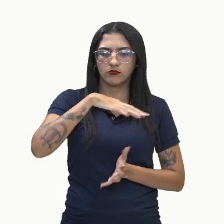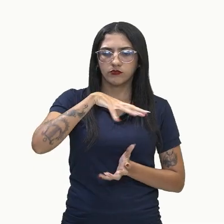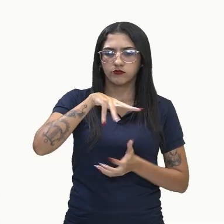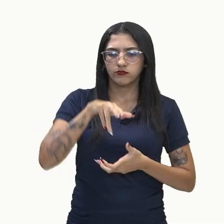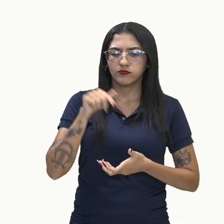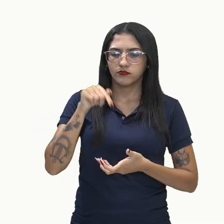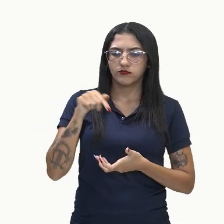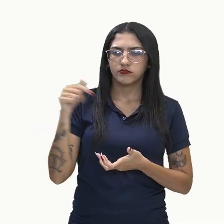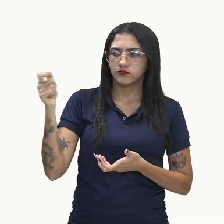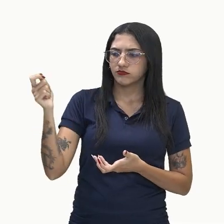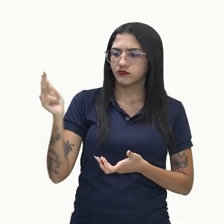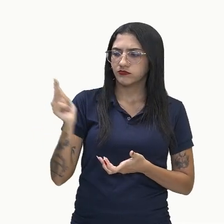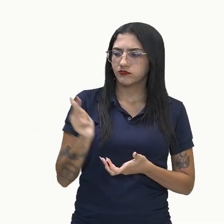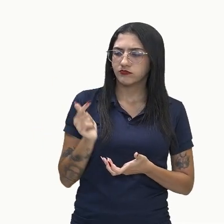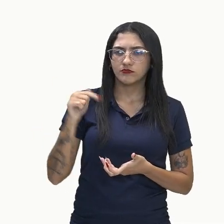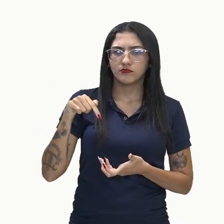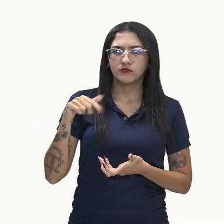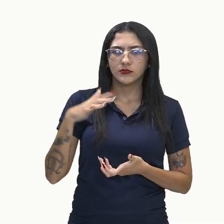essa área